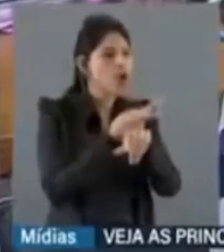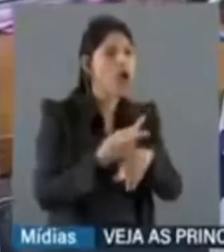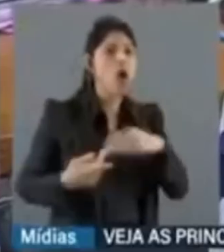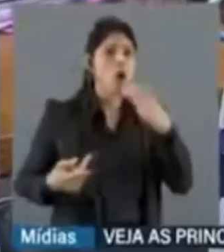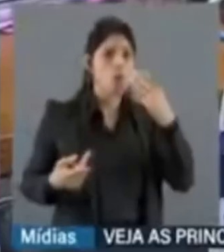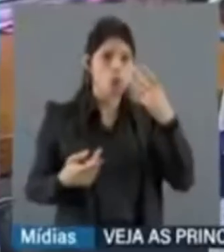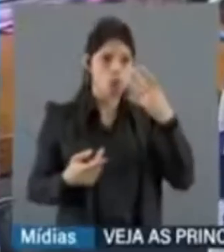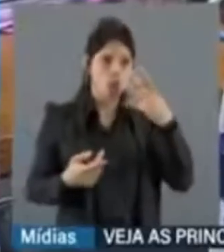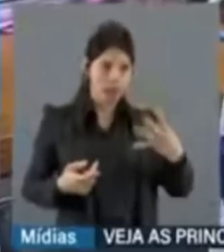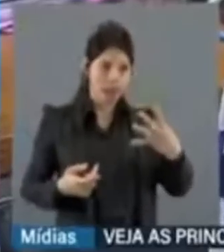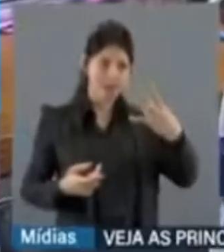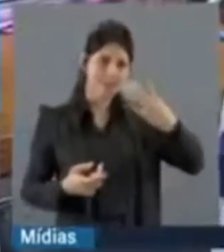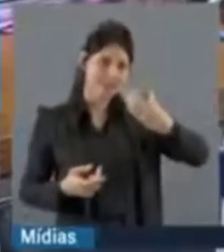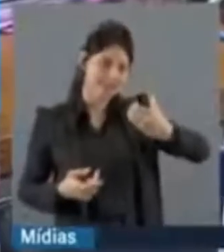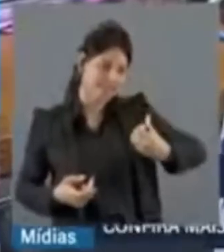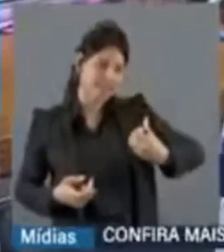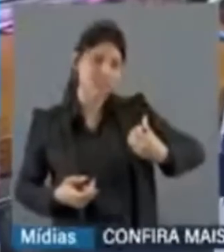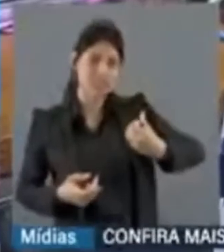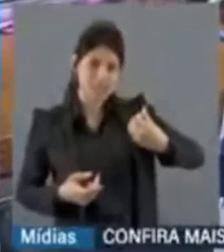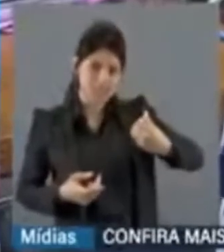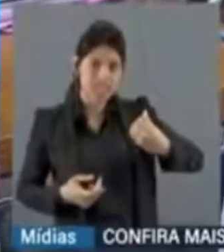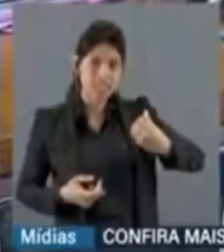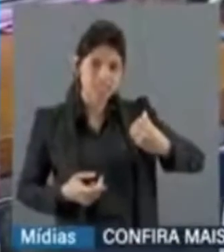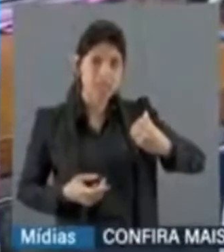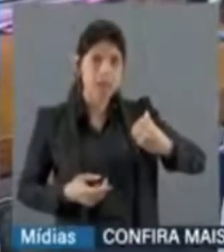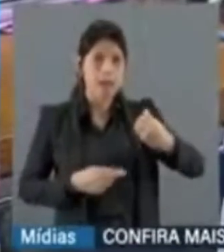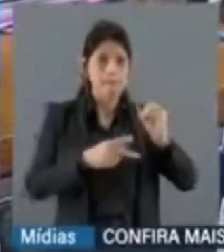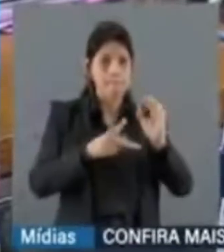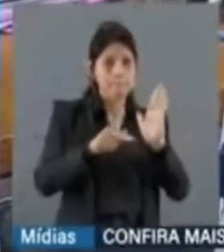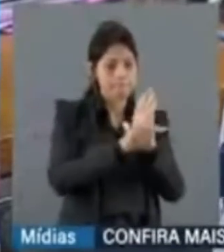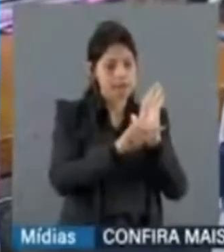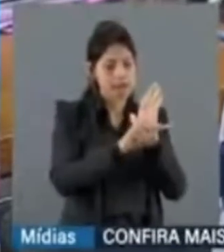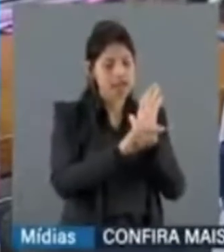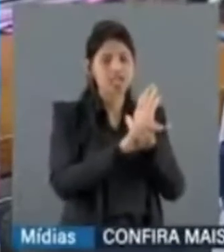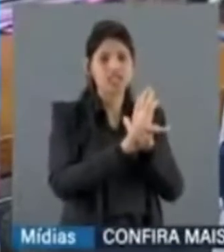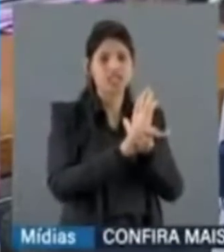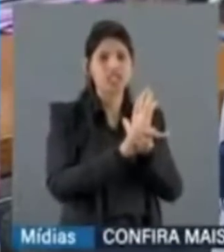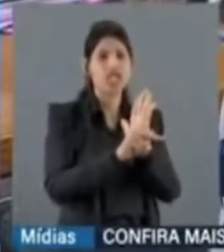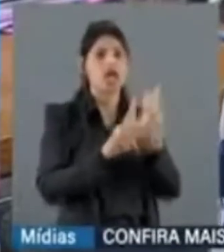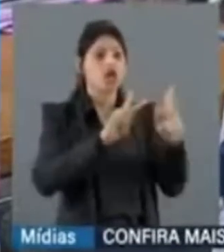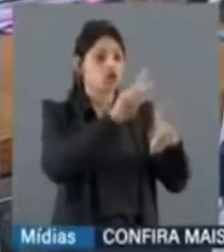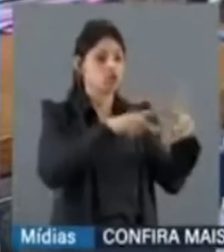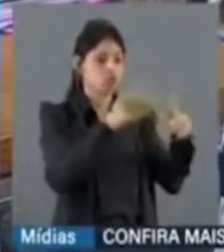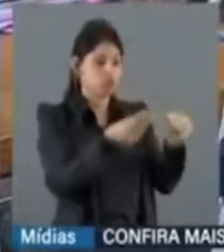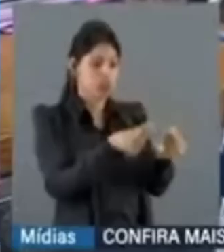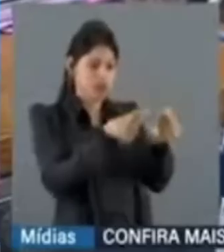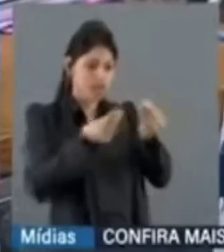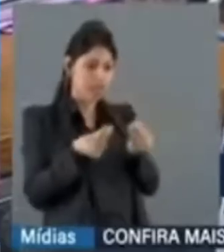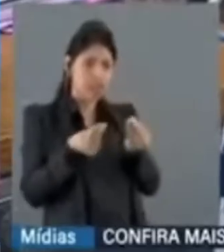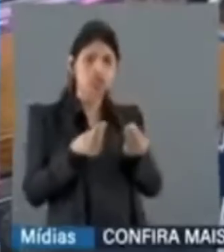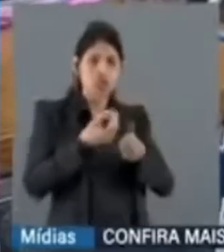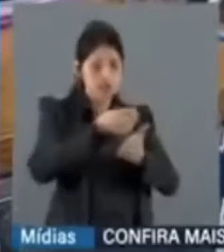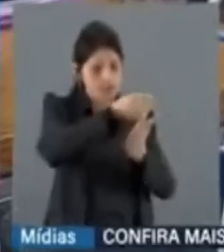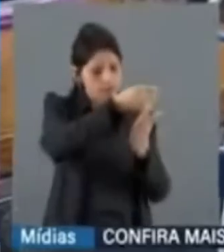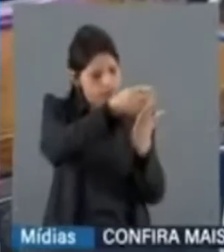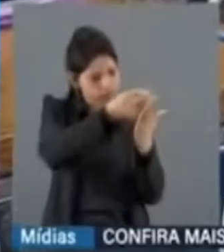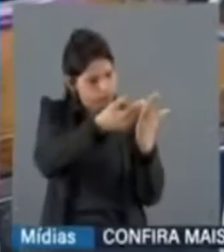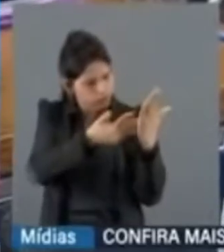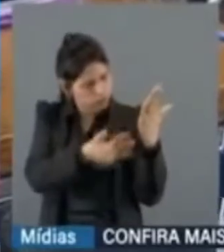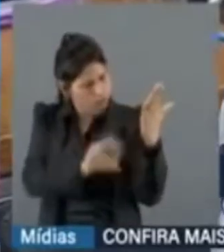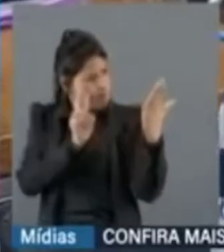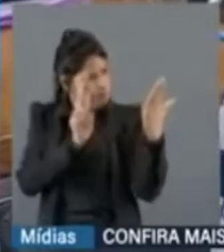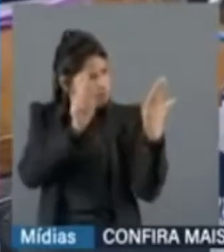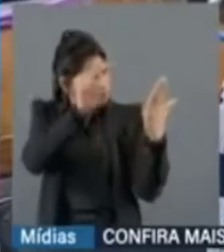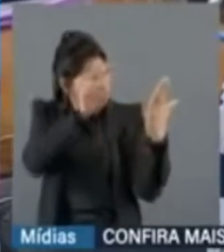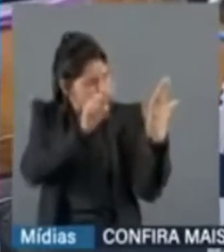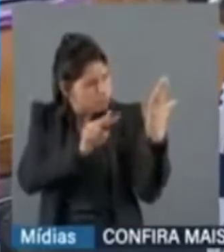dos 1.055 presentes recebidos pelo presidente e pela primeira-dama e não constam essas pedras preciosas.